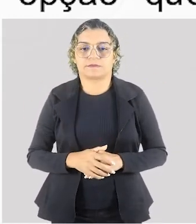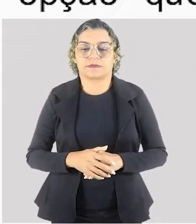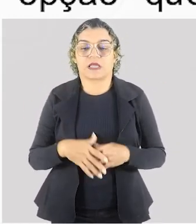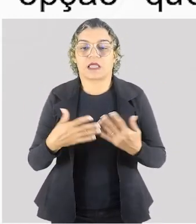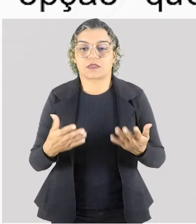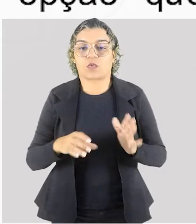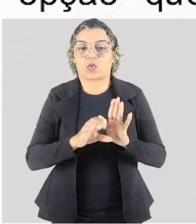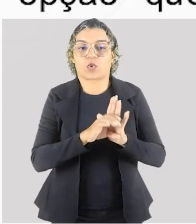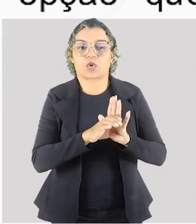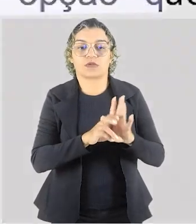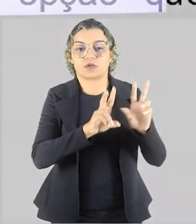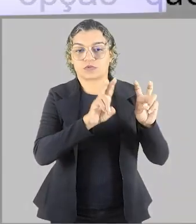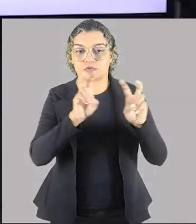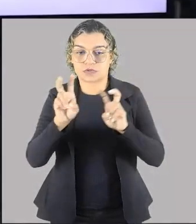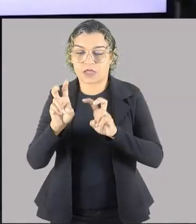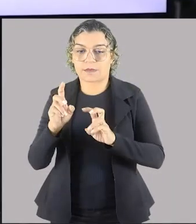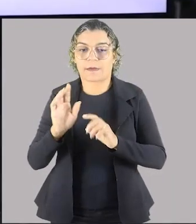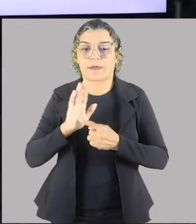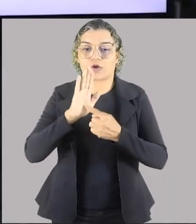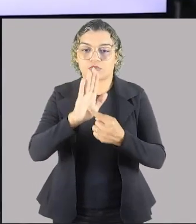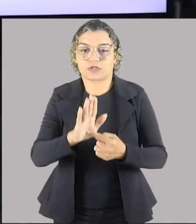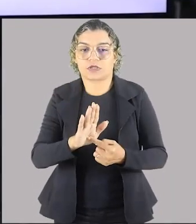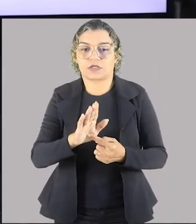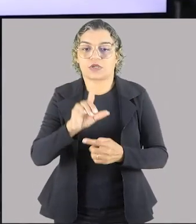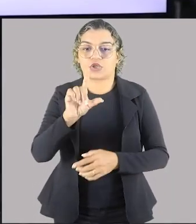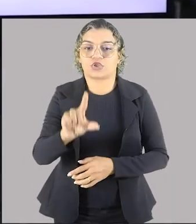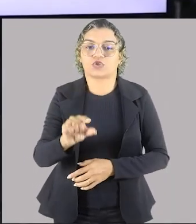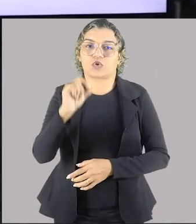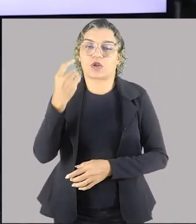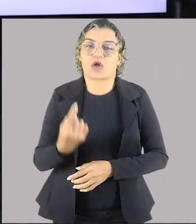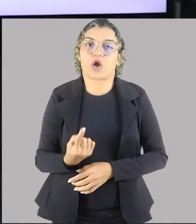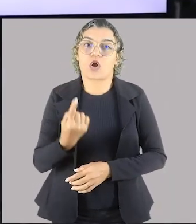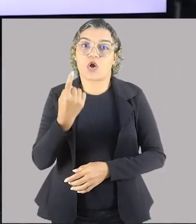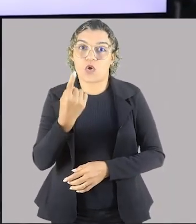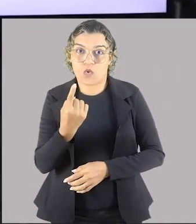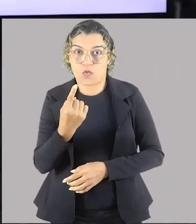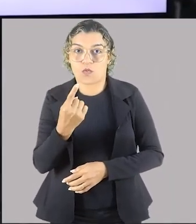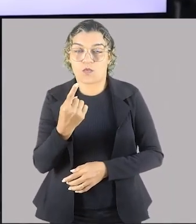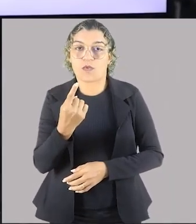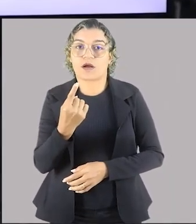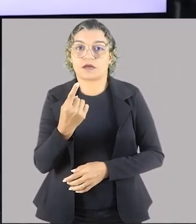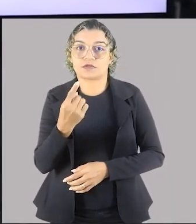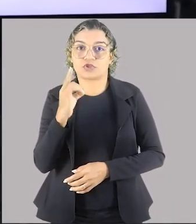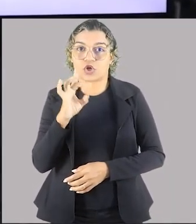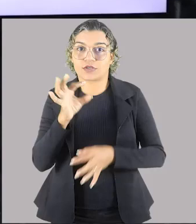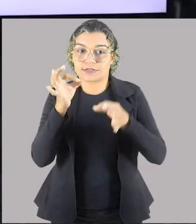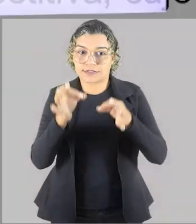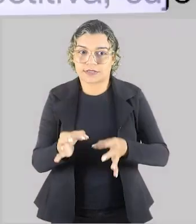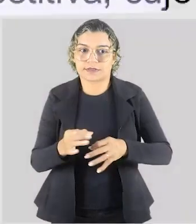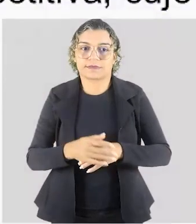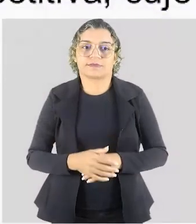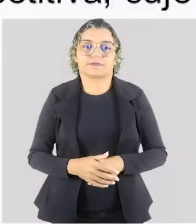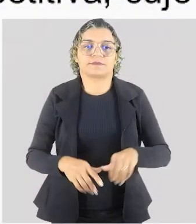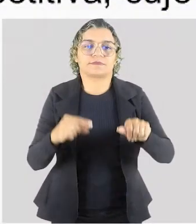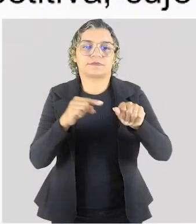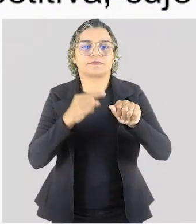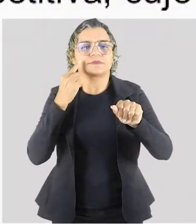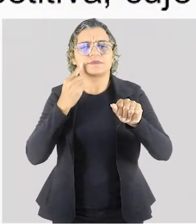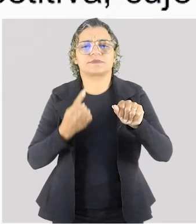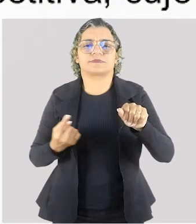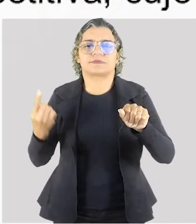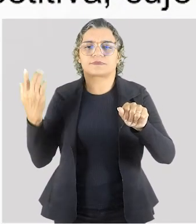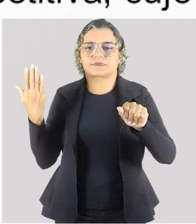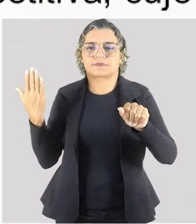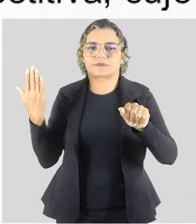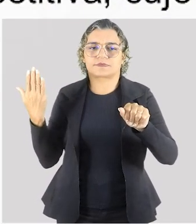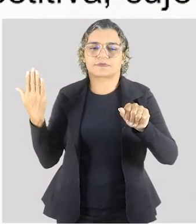dos temas mencionados acima, assinale a única opção que contém a definição correta. Letra A. O exercício